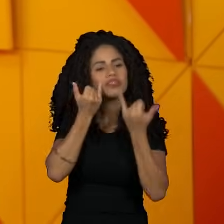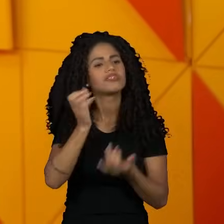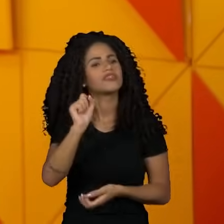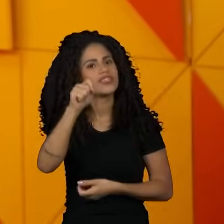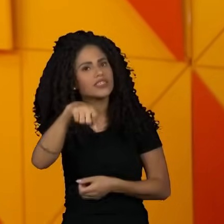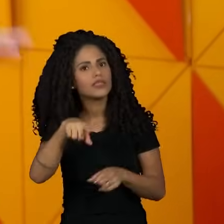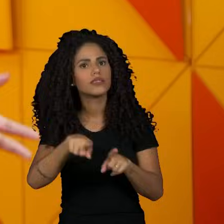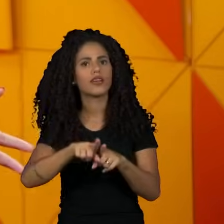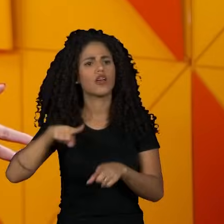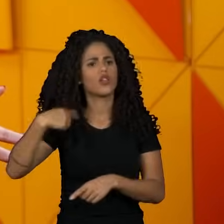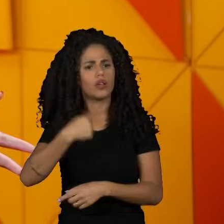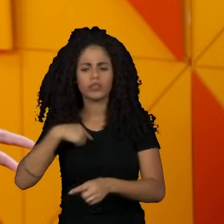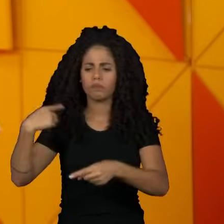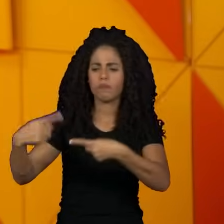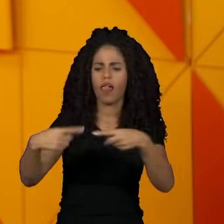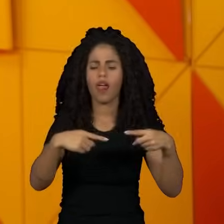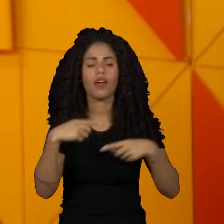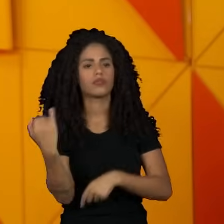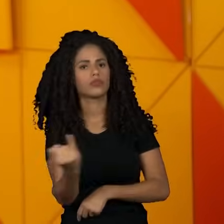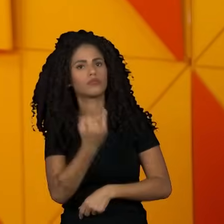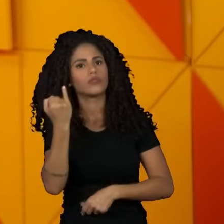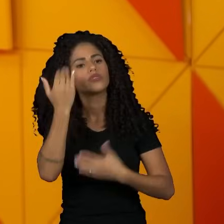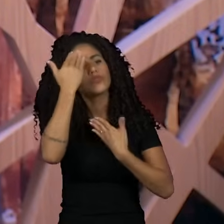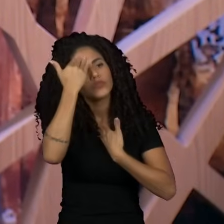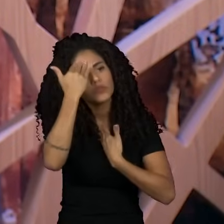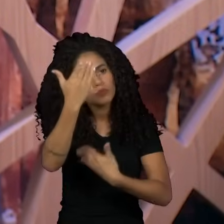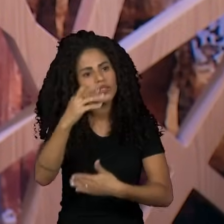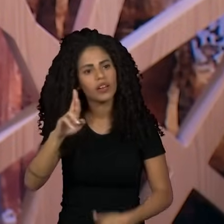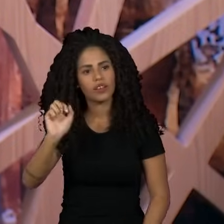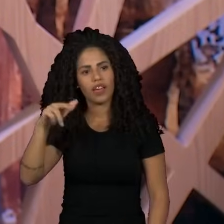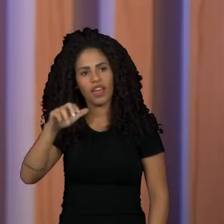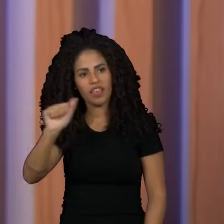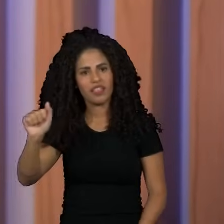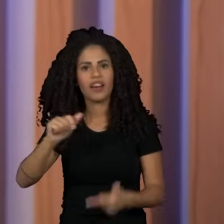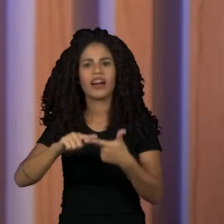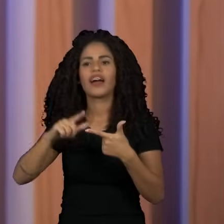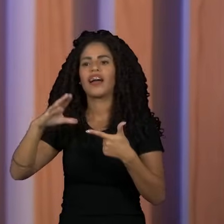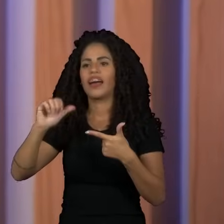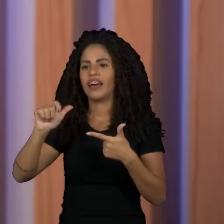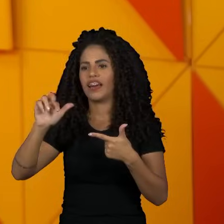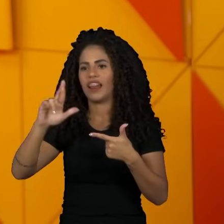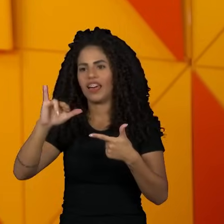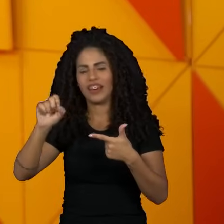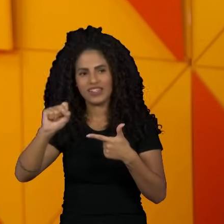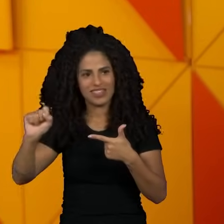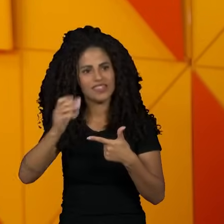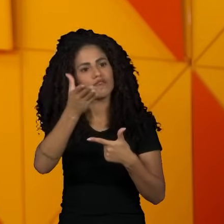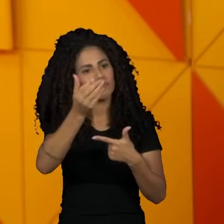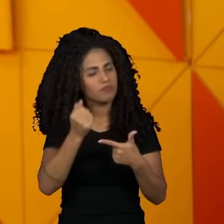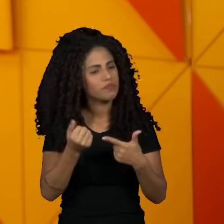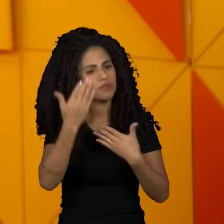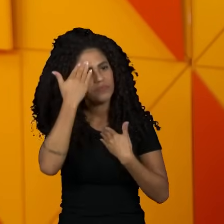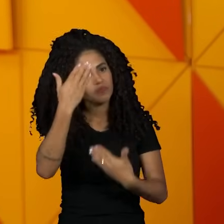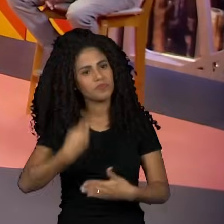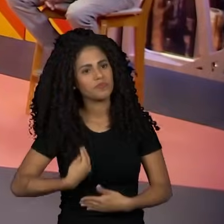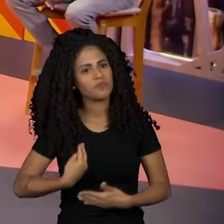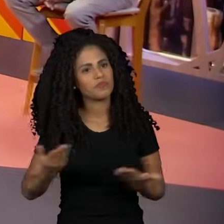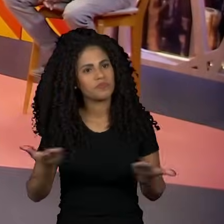informativo. A gente fez discussões muito importantes. Muito obrigada, Renan. Muito obrigada, Clarissa. Foi um prazer receber vocês aqui